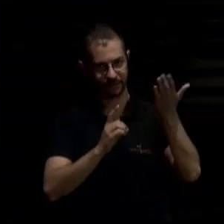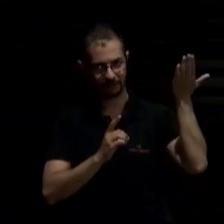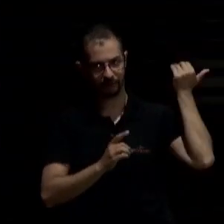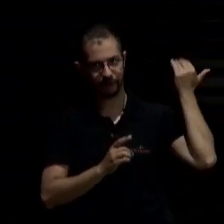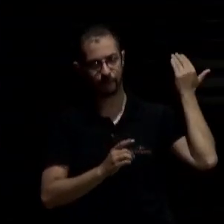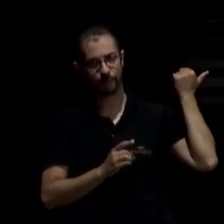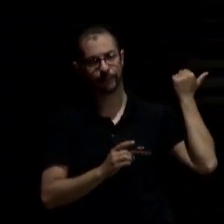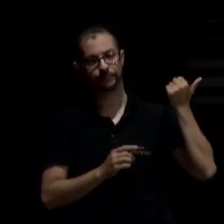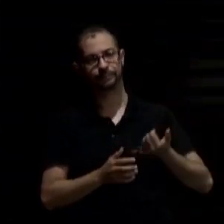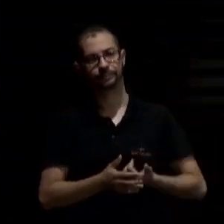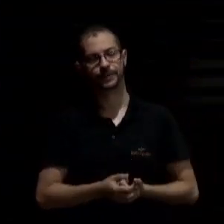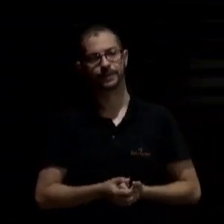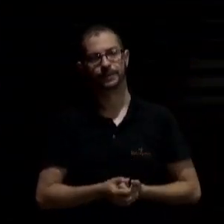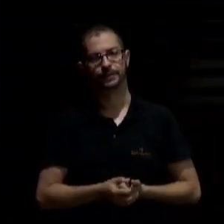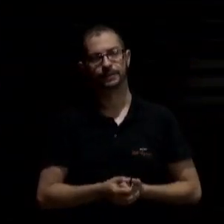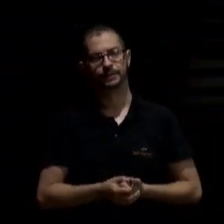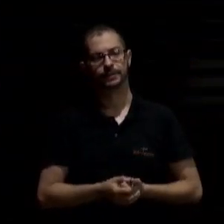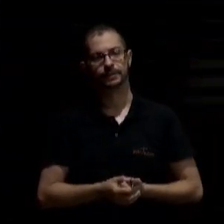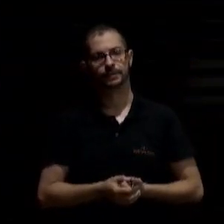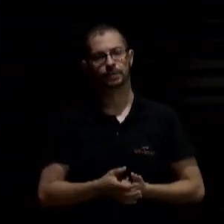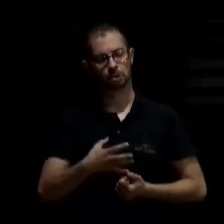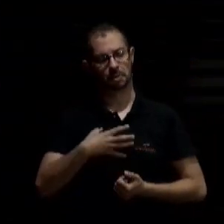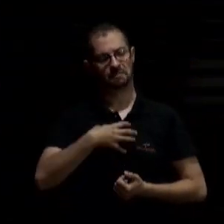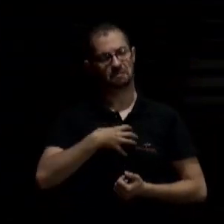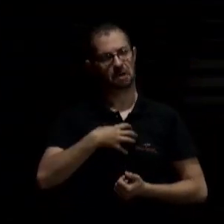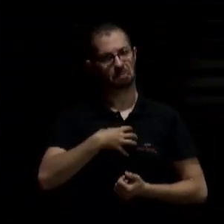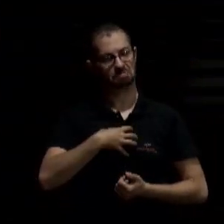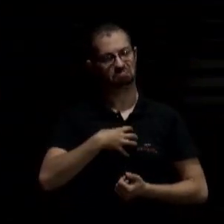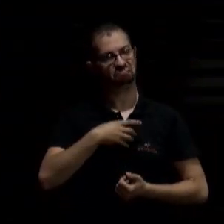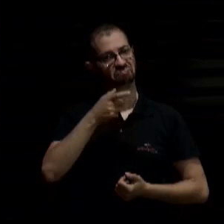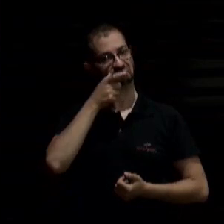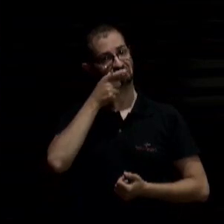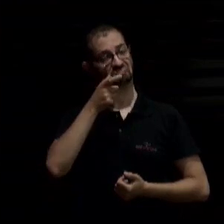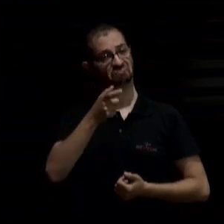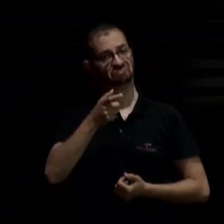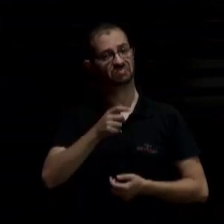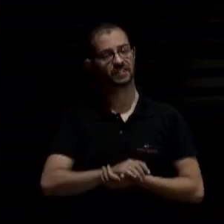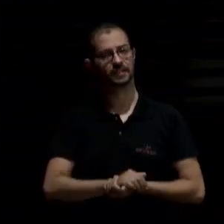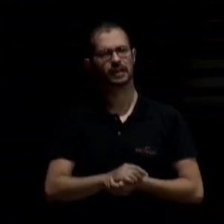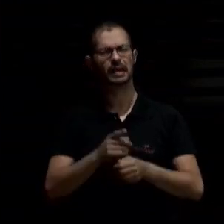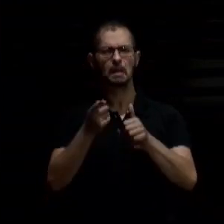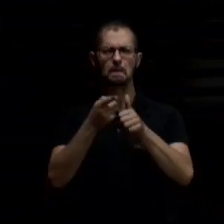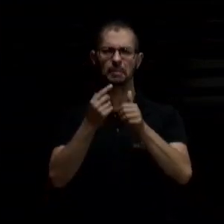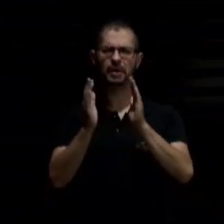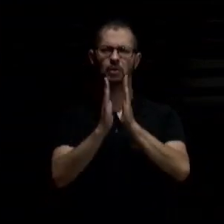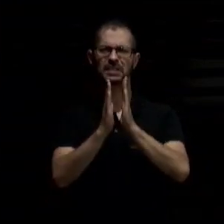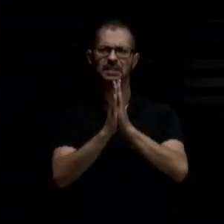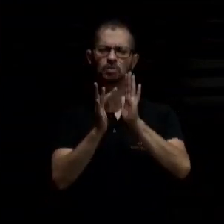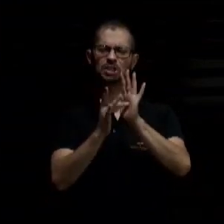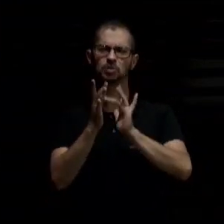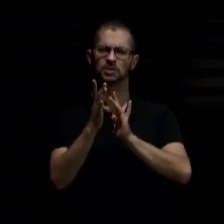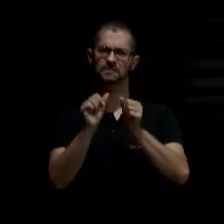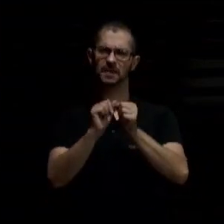de uma maneira interessante. primeira intercessão que ele faz é no